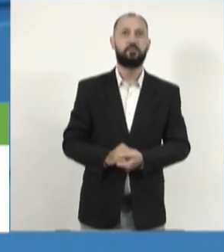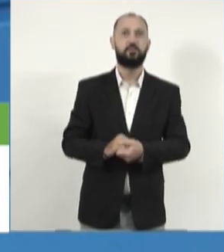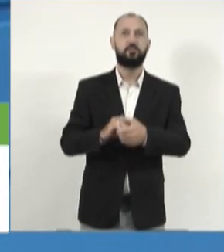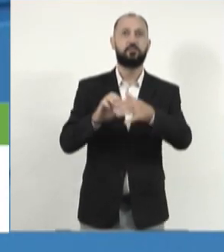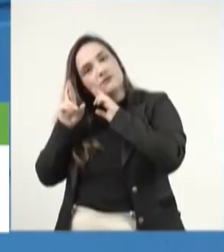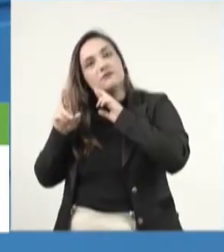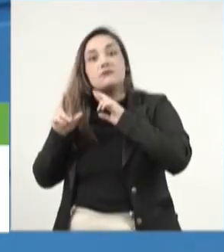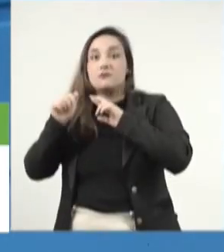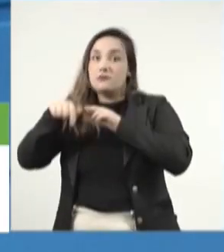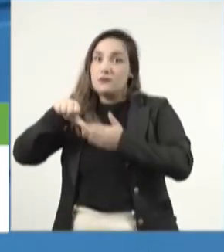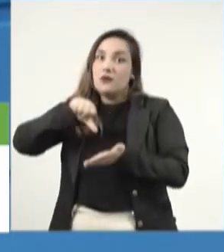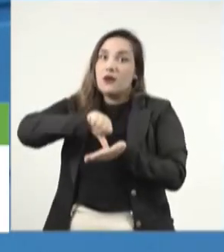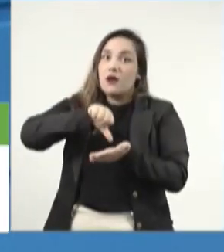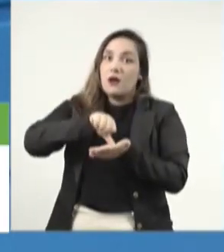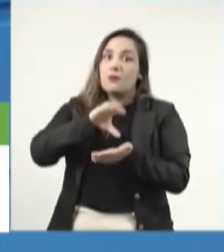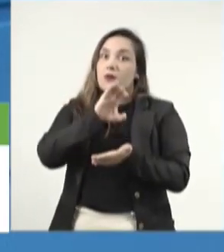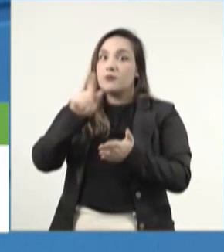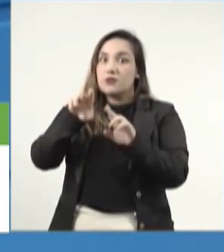UEMS de Campo Grande.